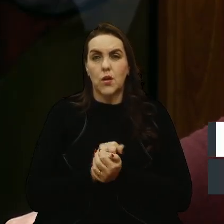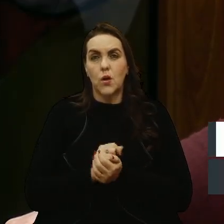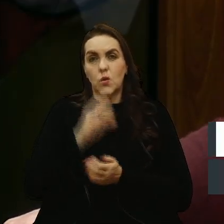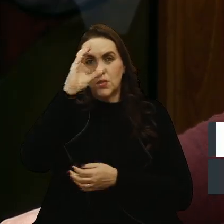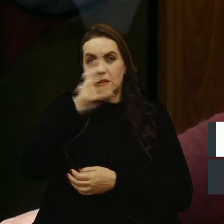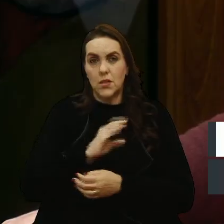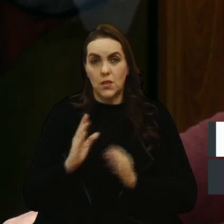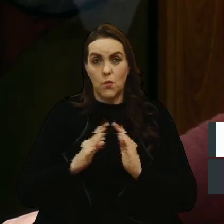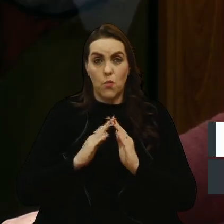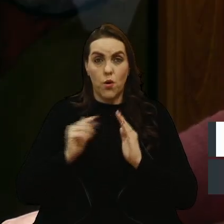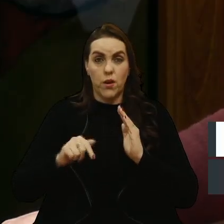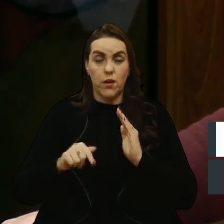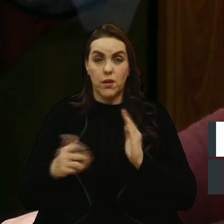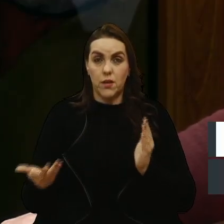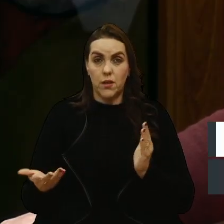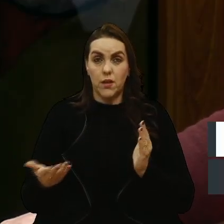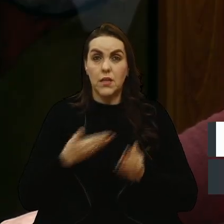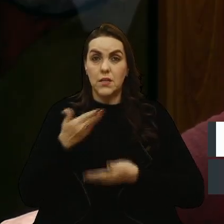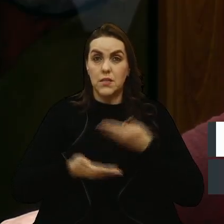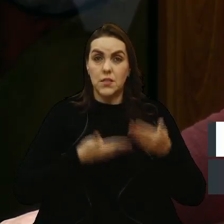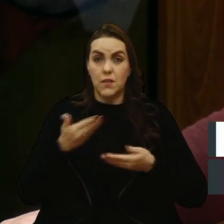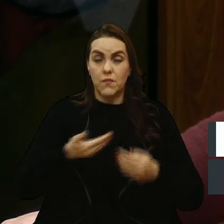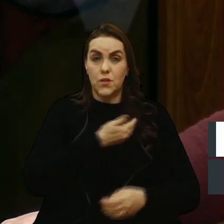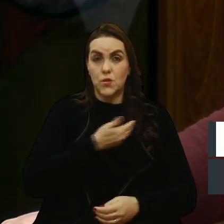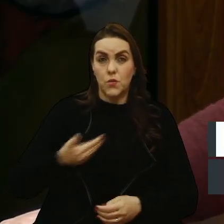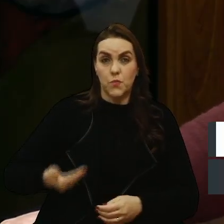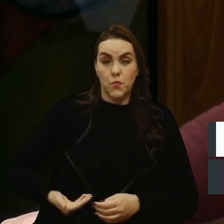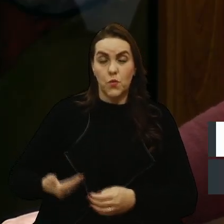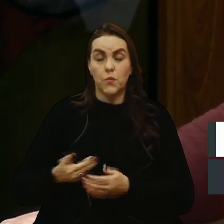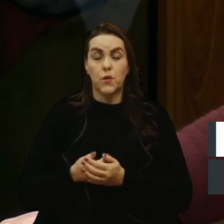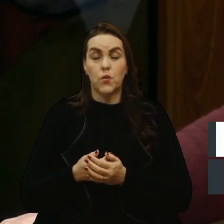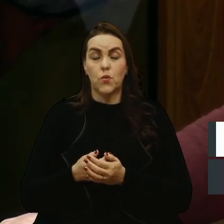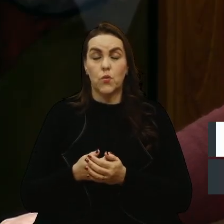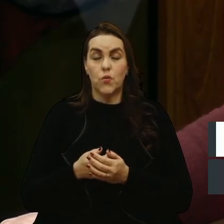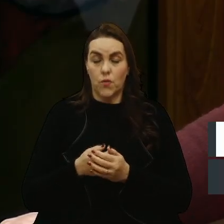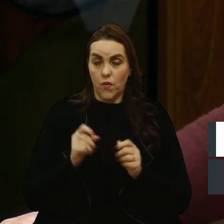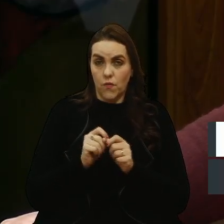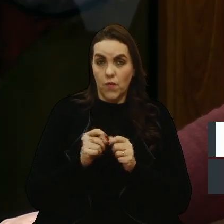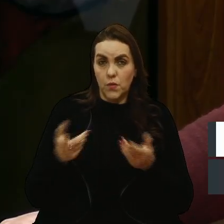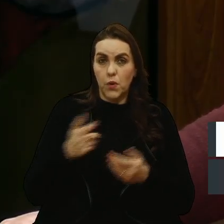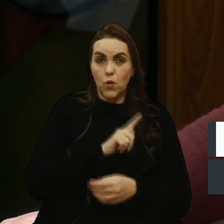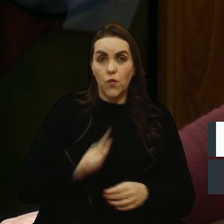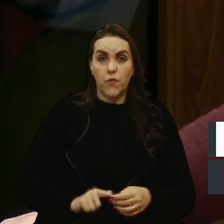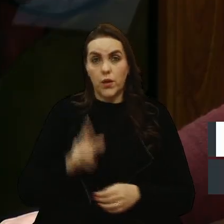aos serviços públicos prestados pelo governo municipal.